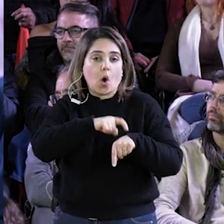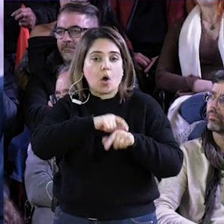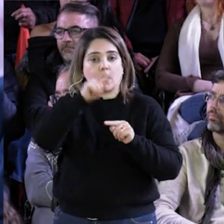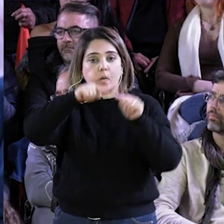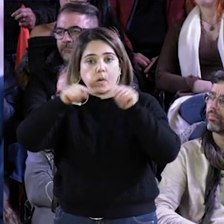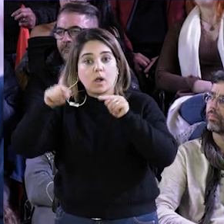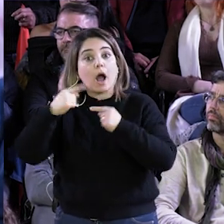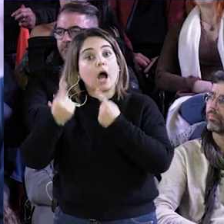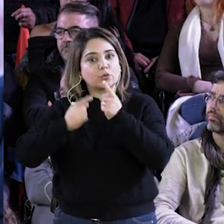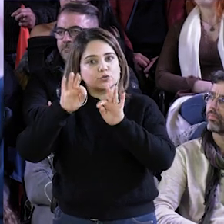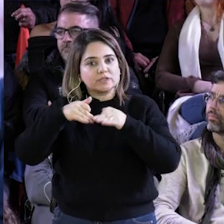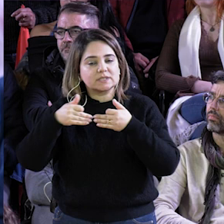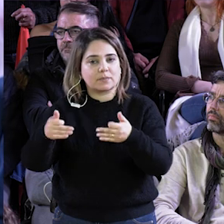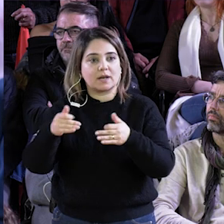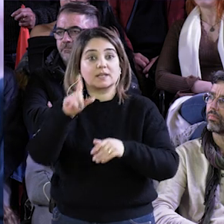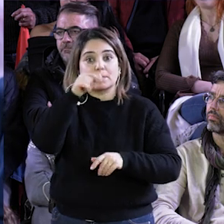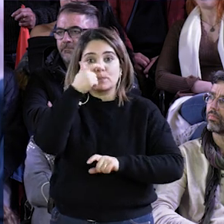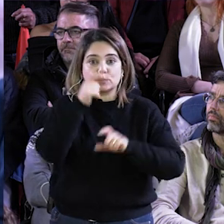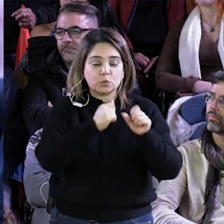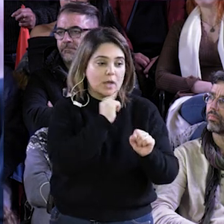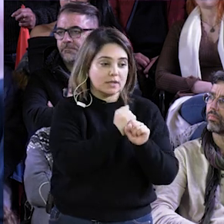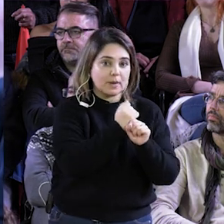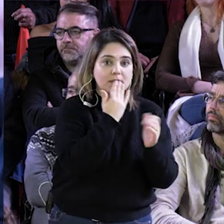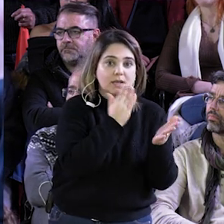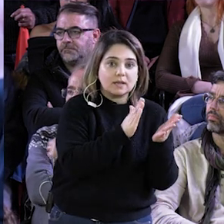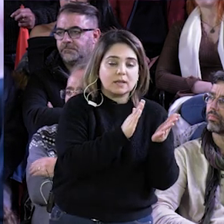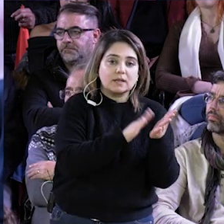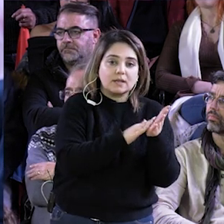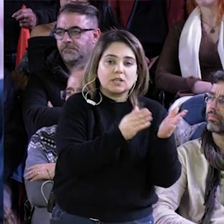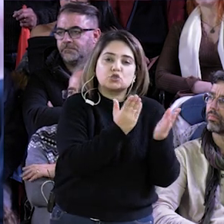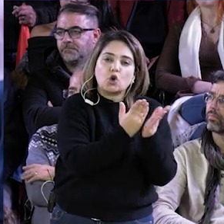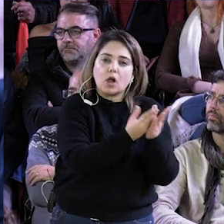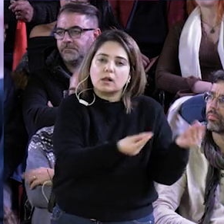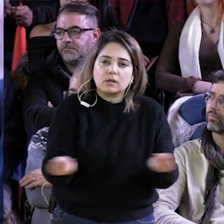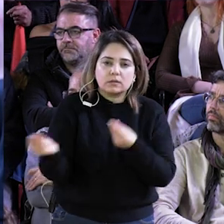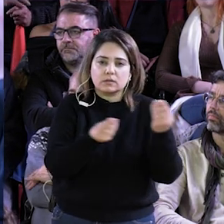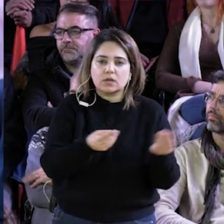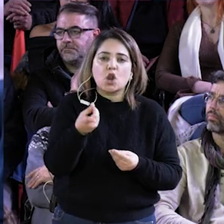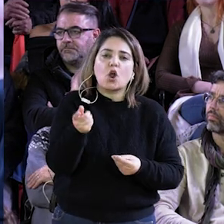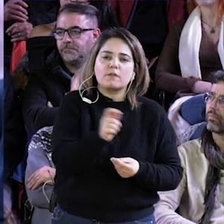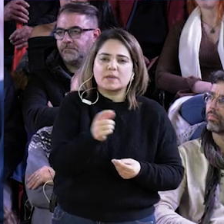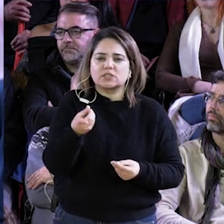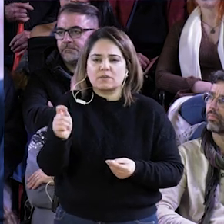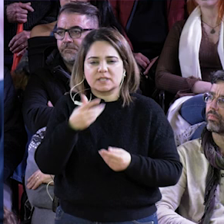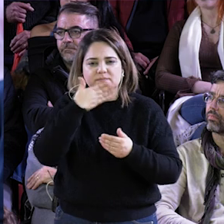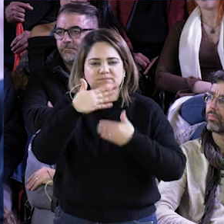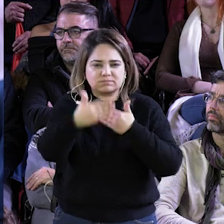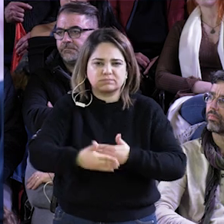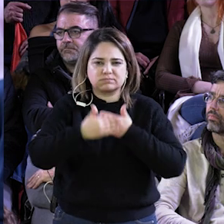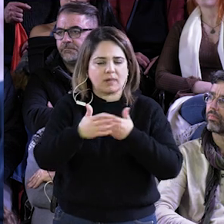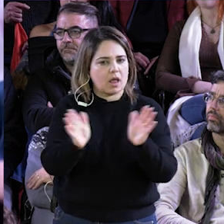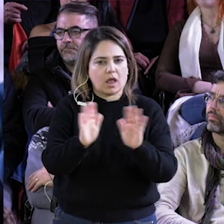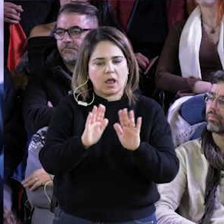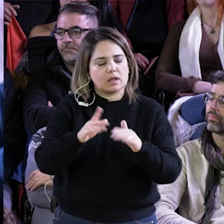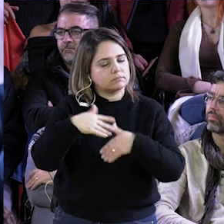alguns fins de semana, para que as trabalhadoras das cantinas continuem a ter contratos de 9 meses, possam deixar de ser vítimas da precariedade e do